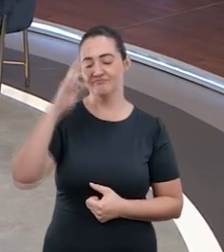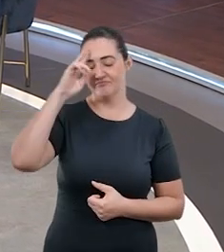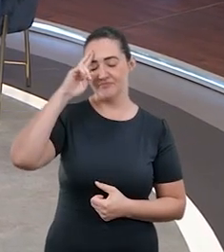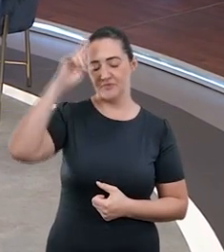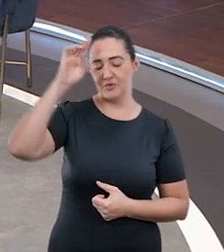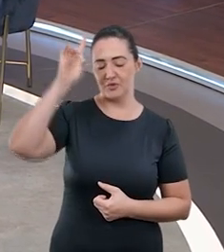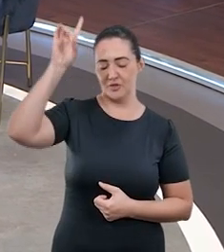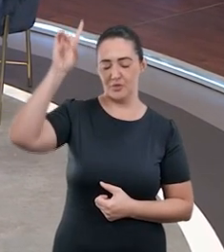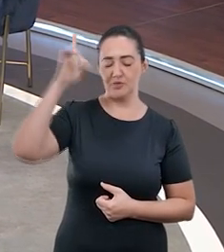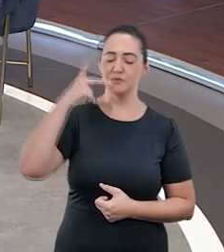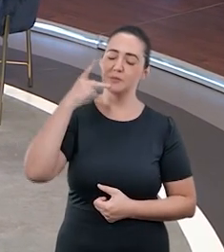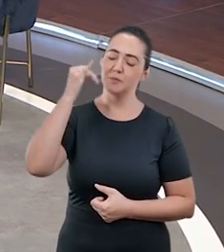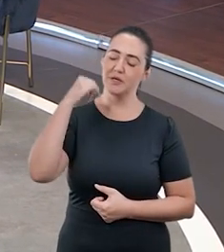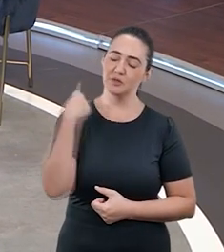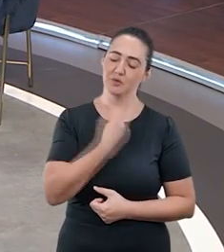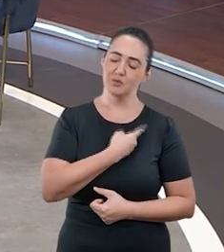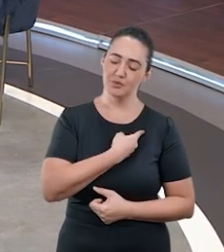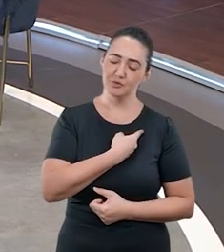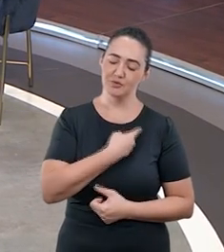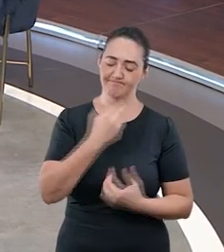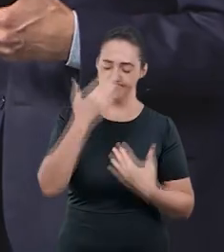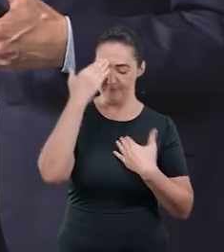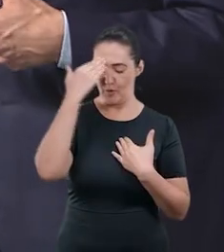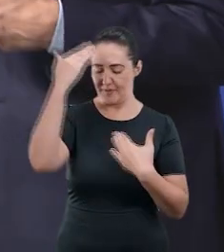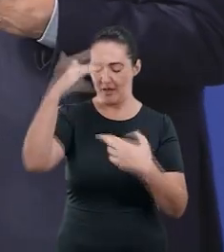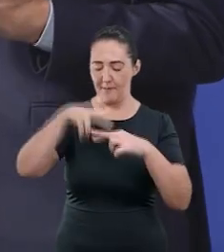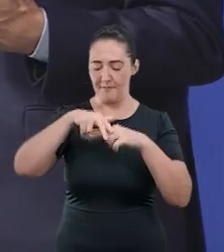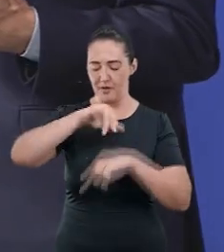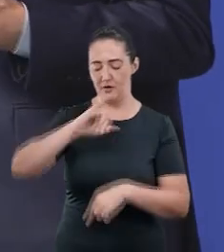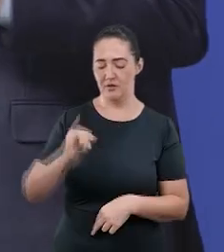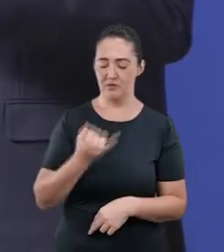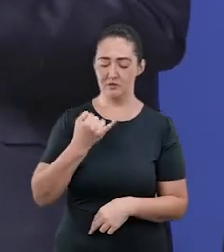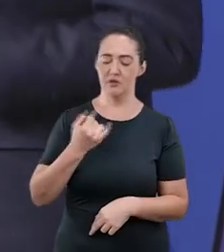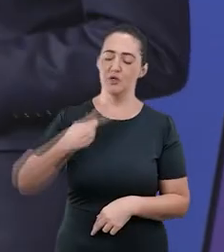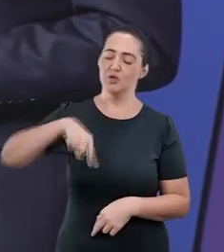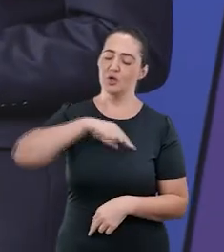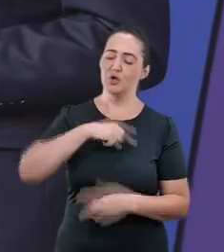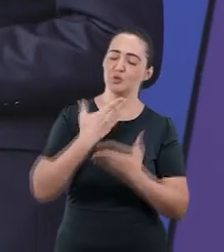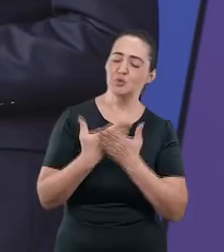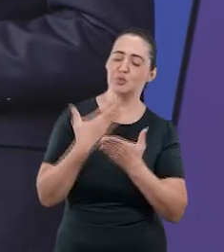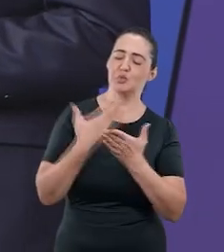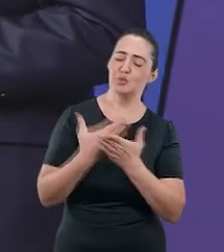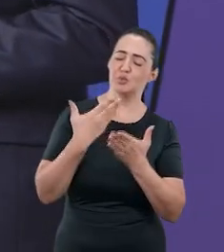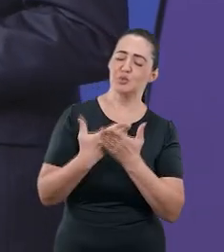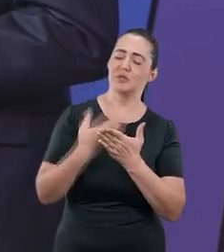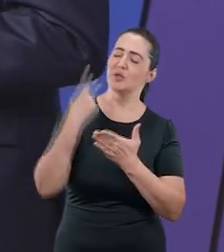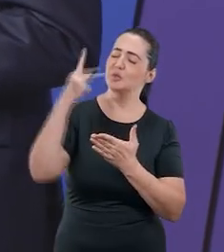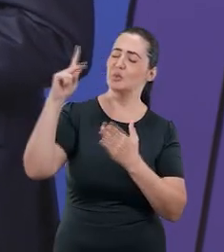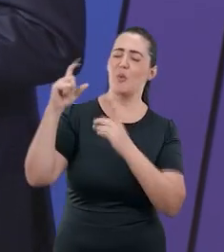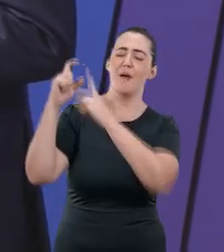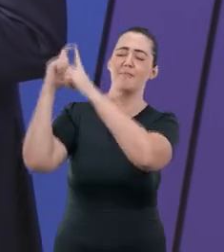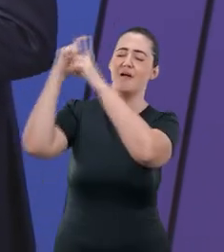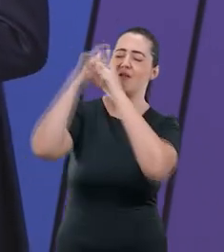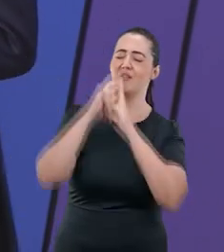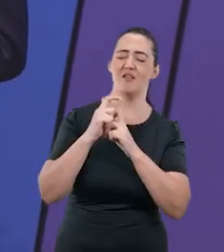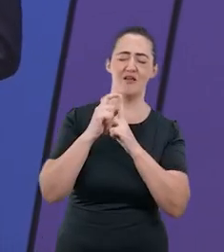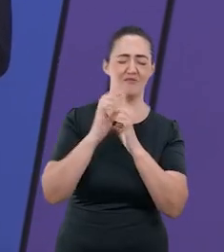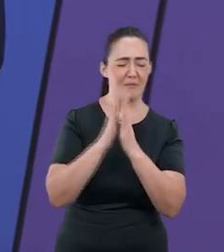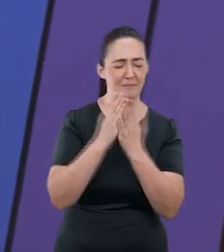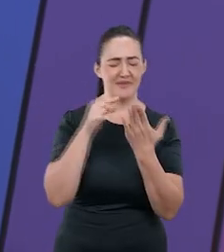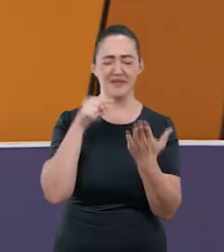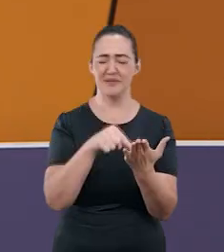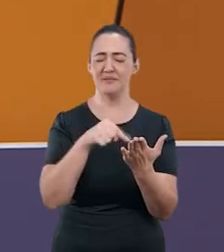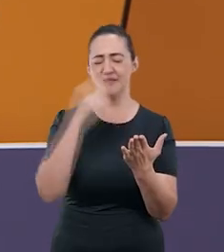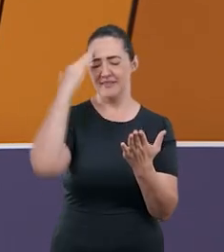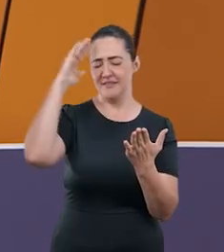querido, Pai nosso, muito obrigado pelo privilégio que nós temos de estudar a Tua Palavra, de entender e compreender ainda mais o Teu